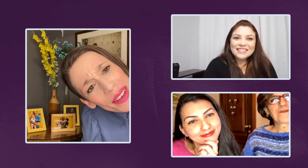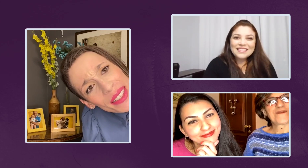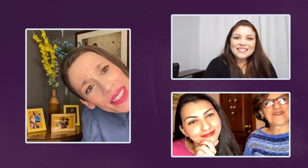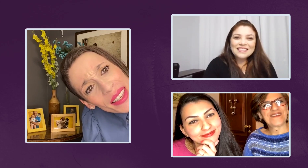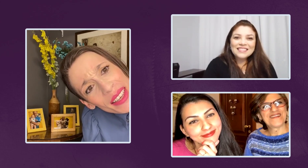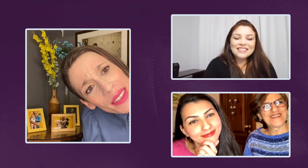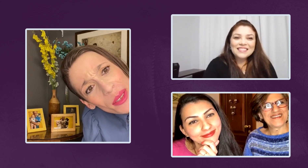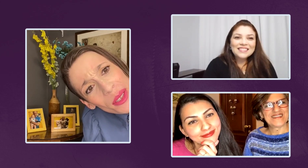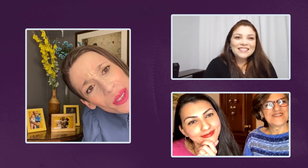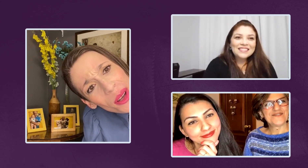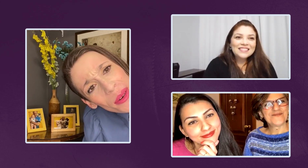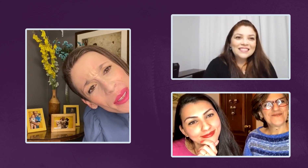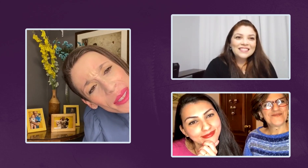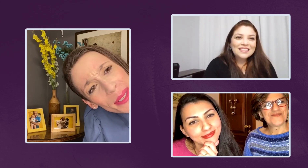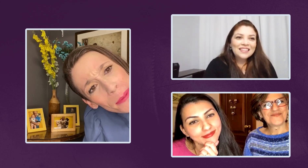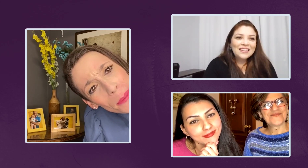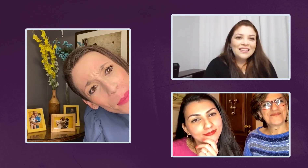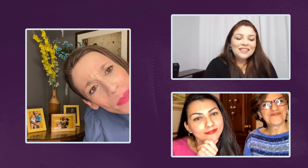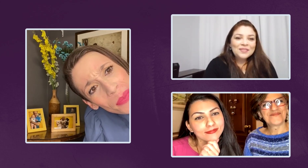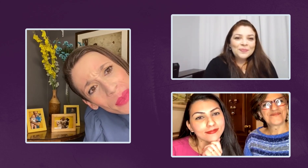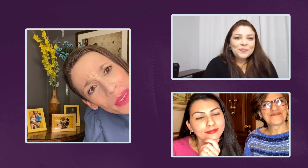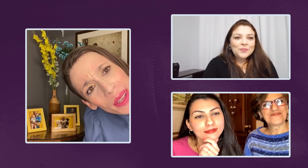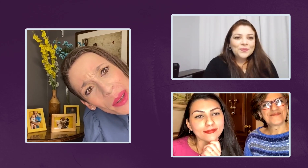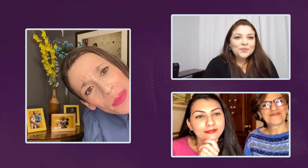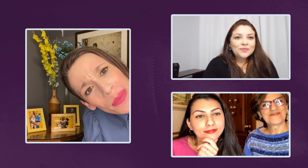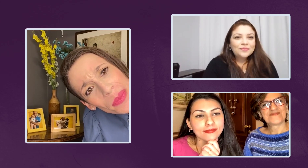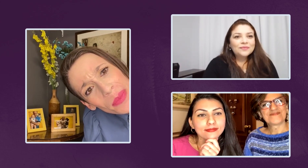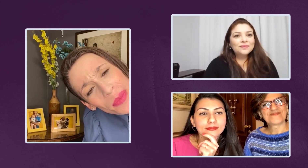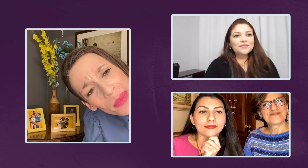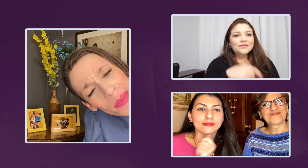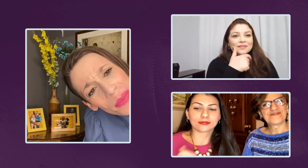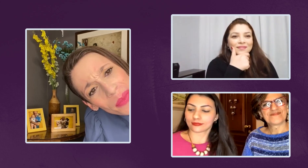Não, essa aqui é do Stories. Tá.